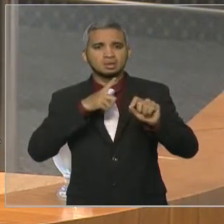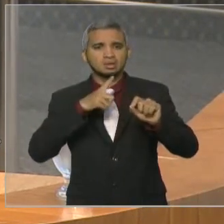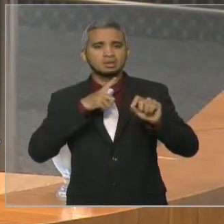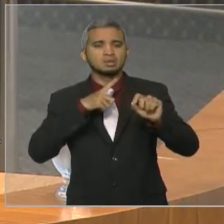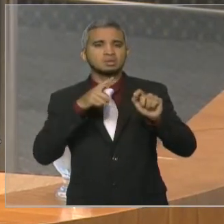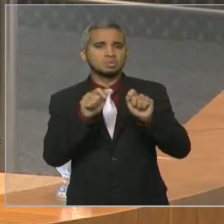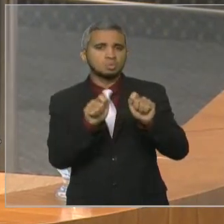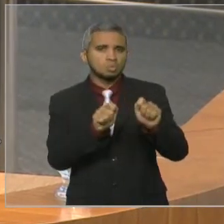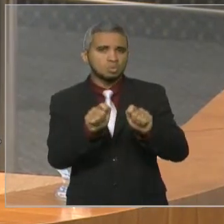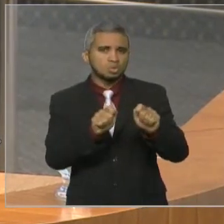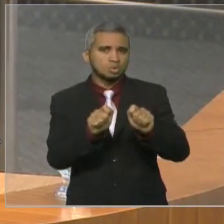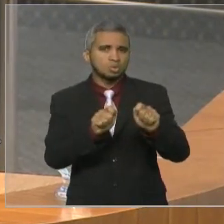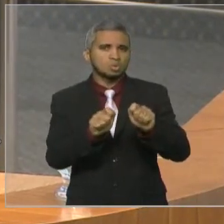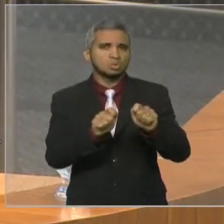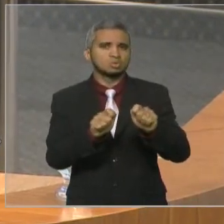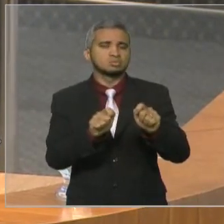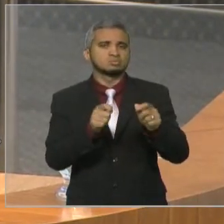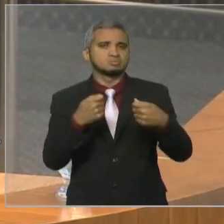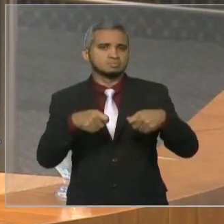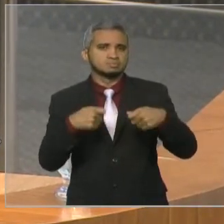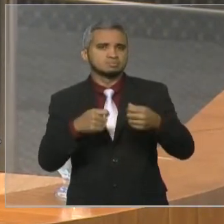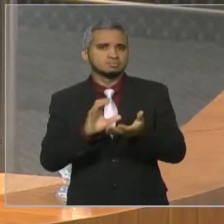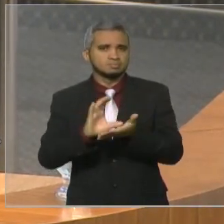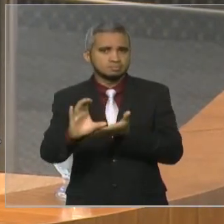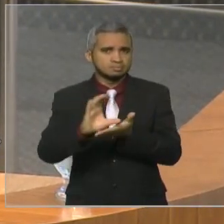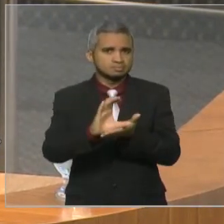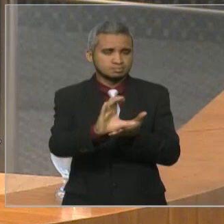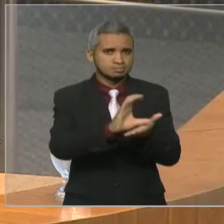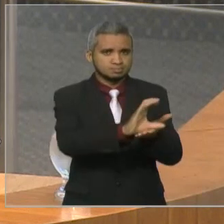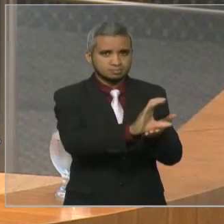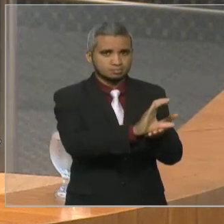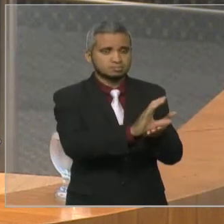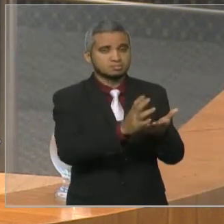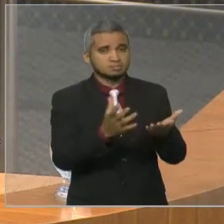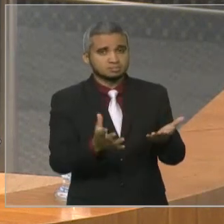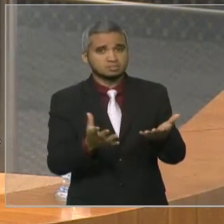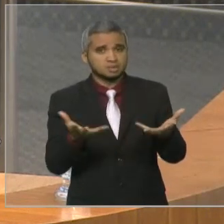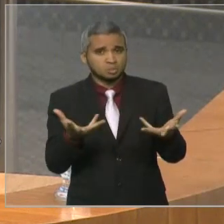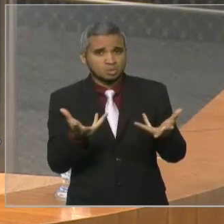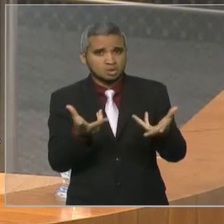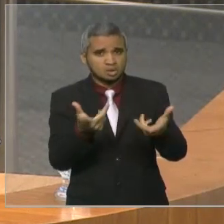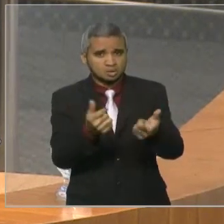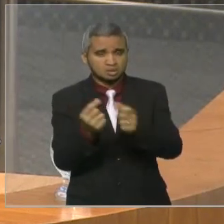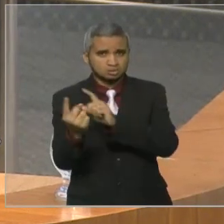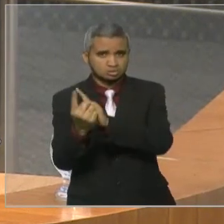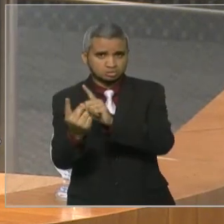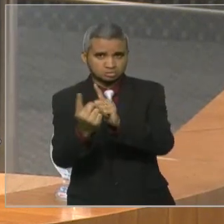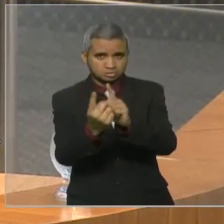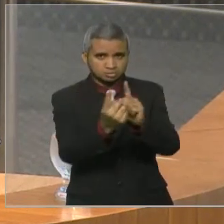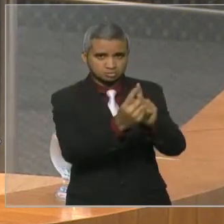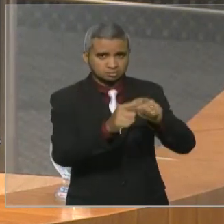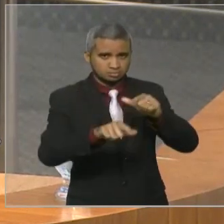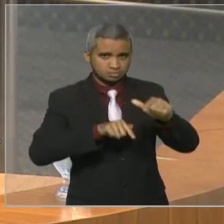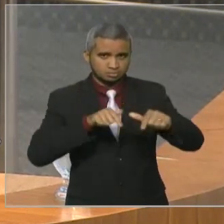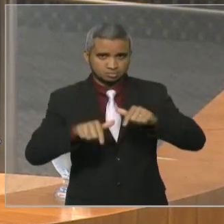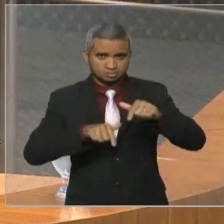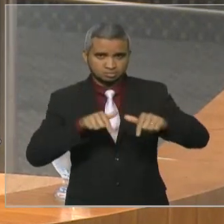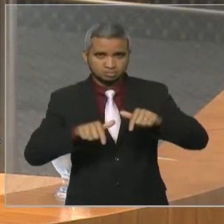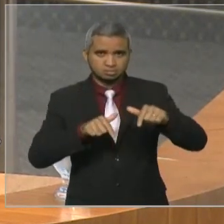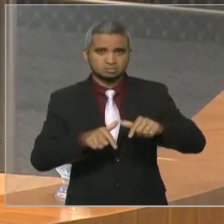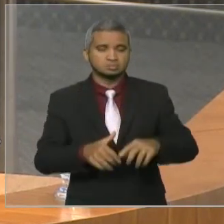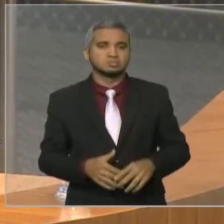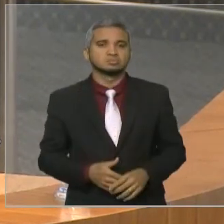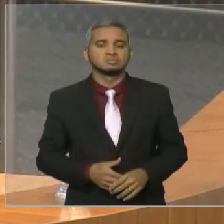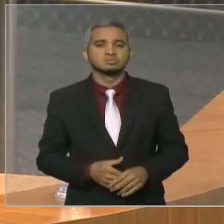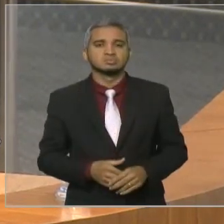Esses hospitais precisam se manter. E se manter garantindo a qualidade dos serviços. Então, como os